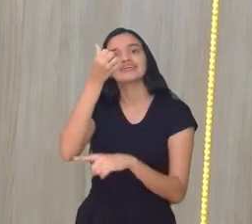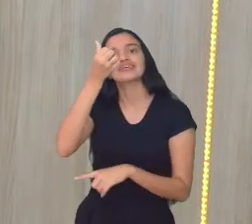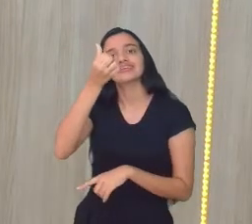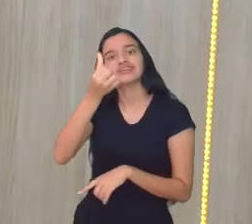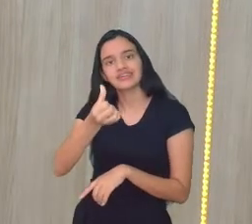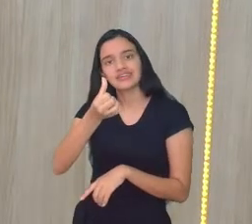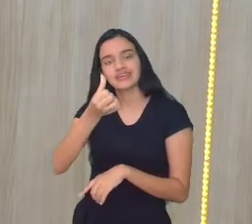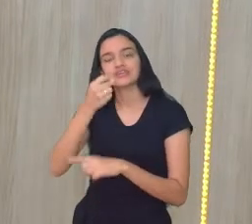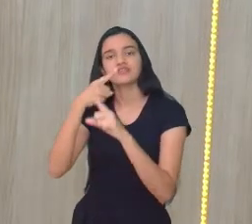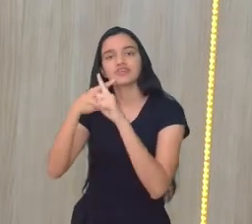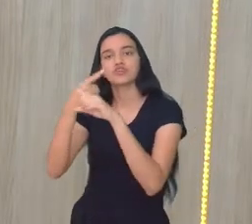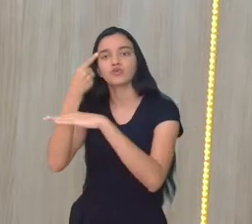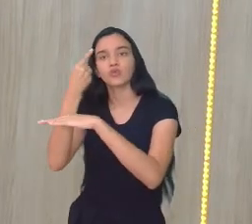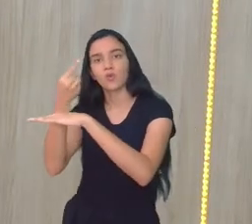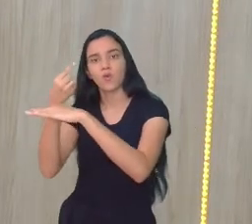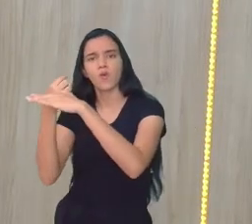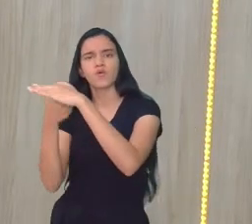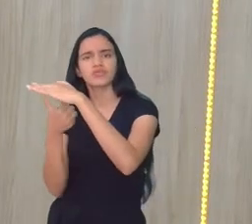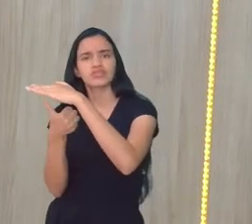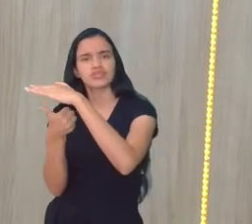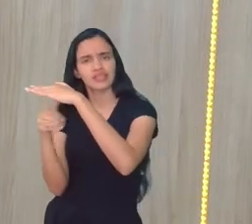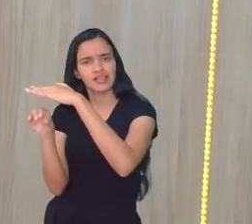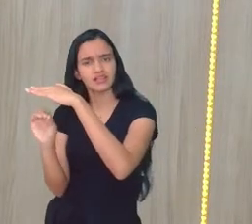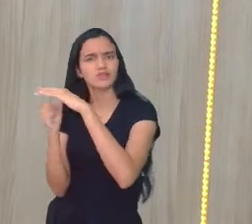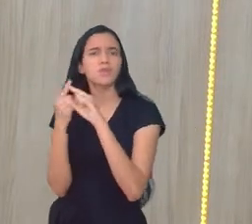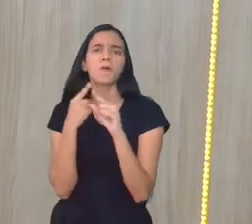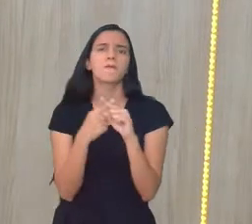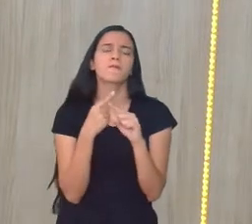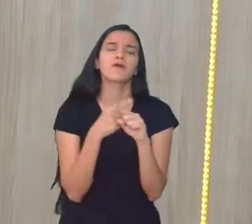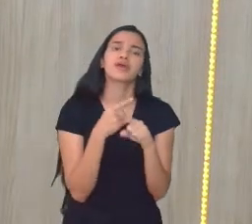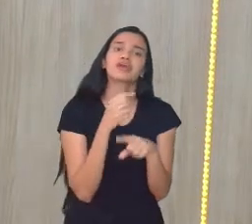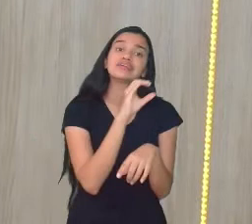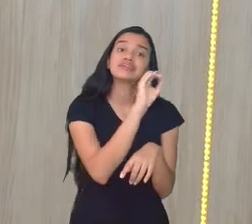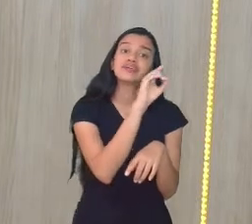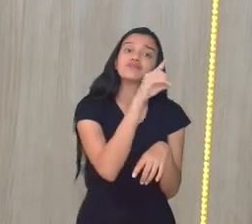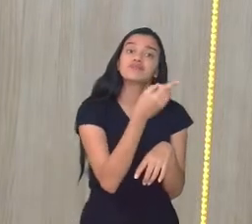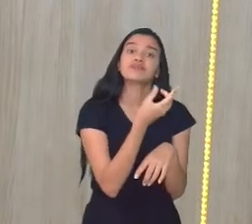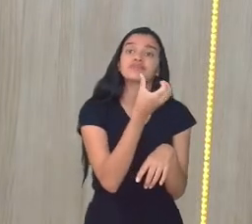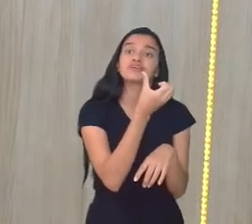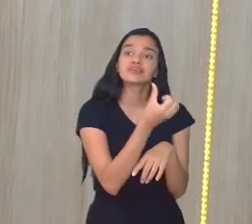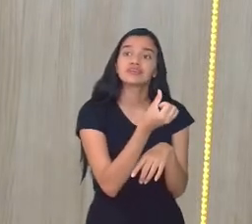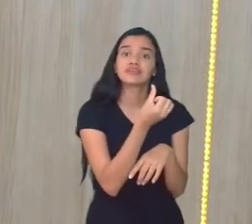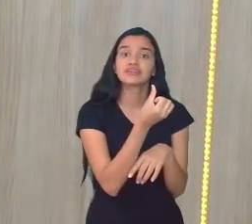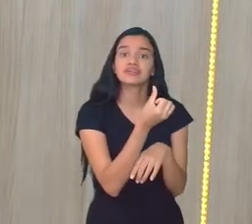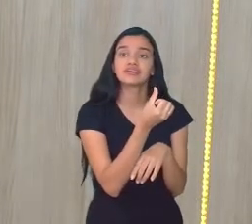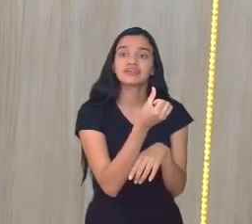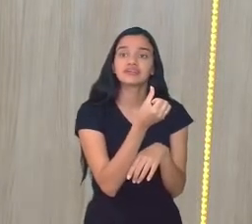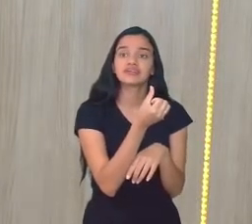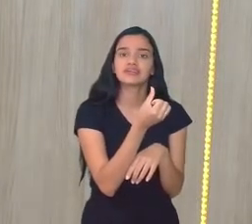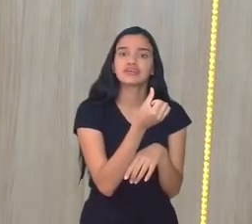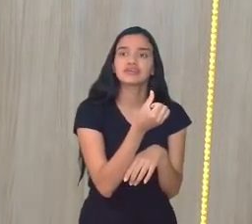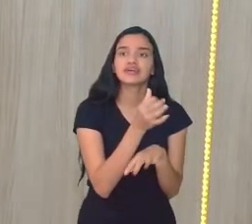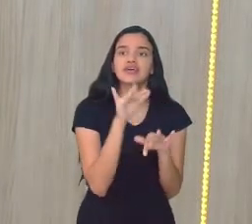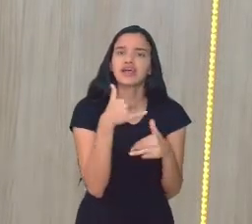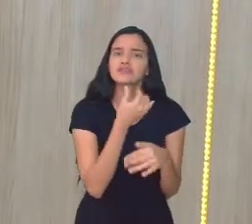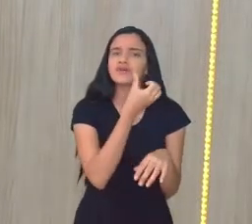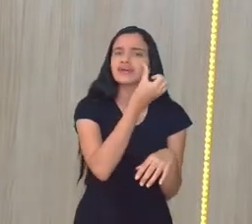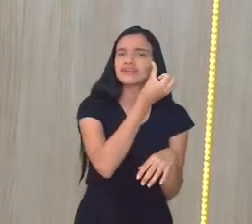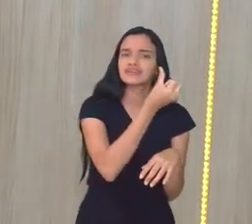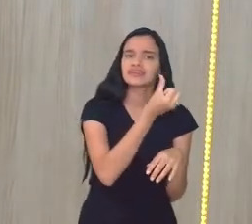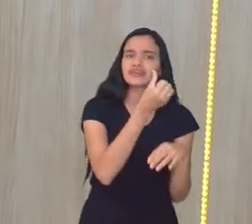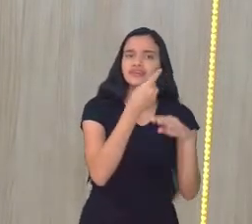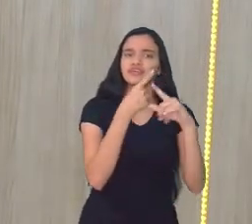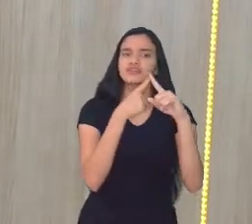6 vezes 1 décimo. Por quê? Porque esse 0,6 aqui não é 6 vezes 1